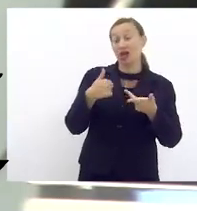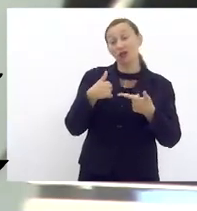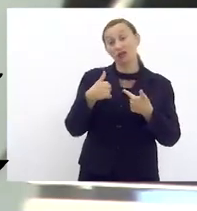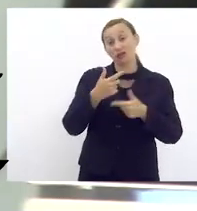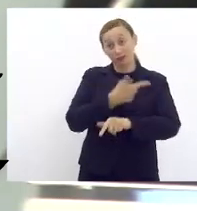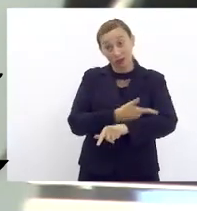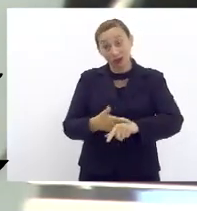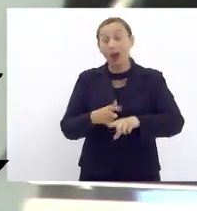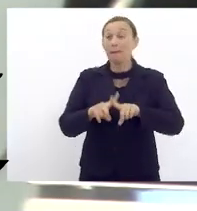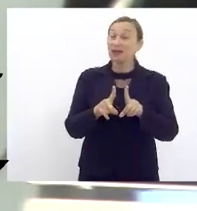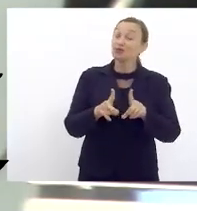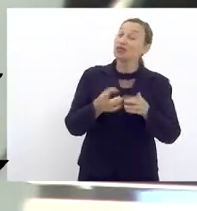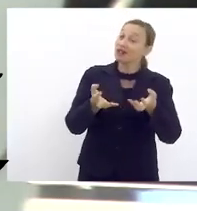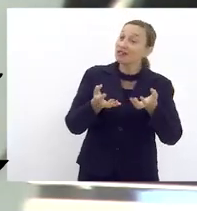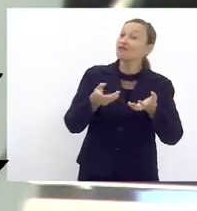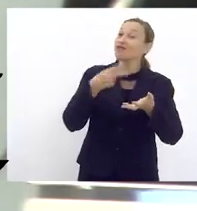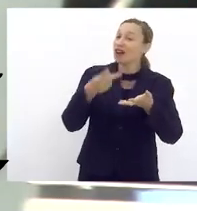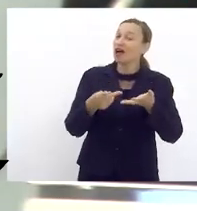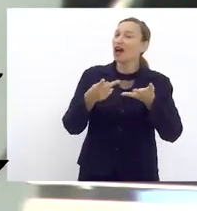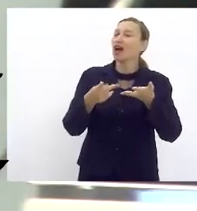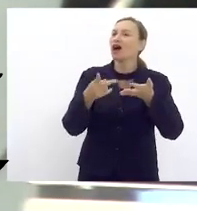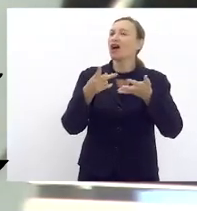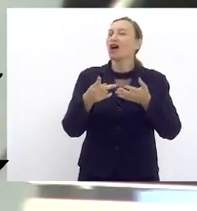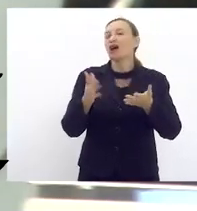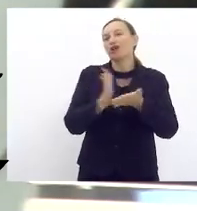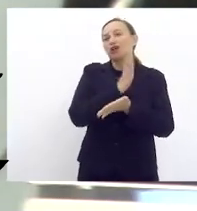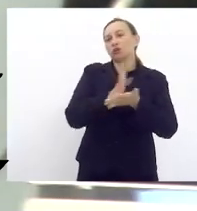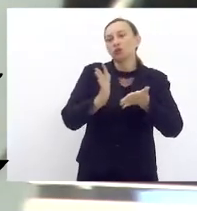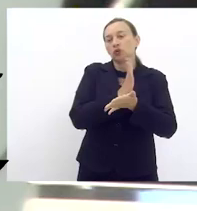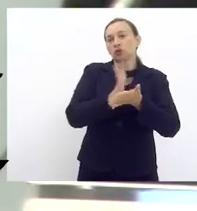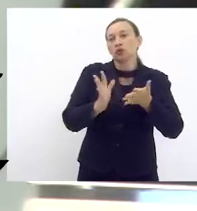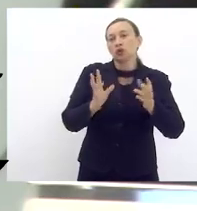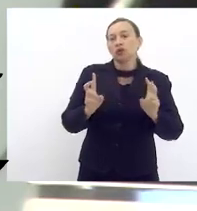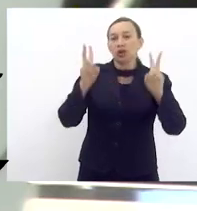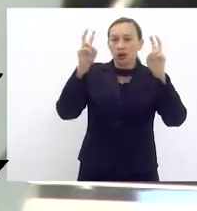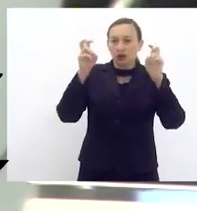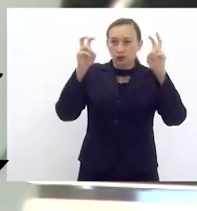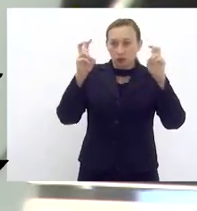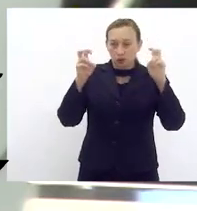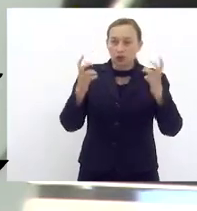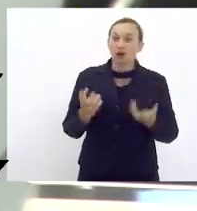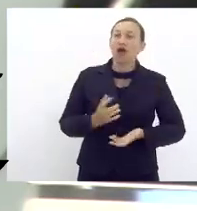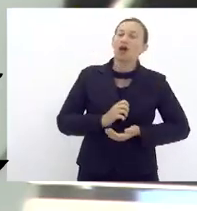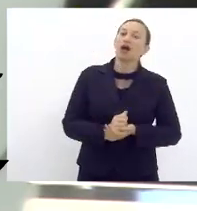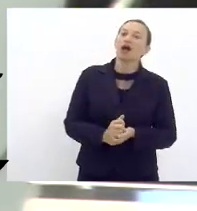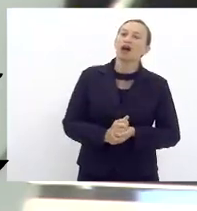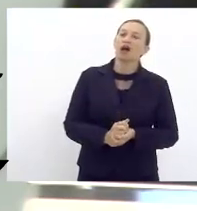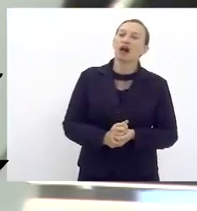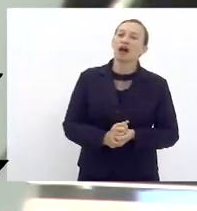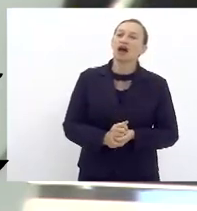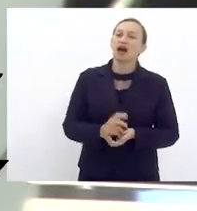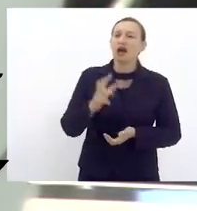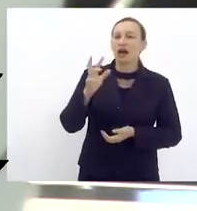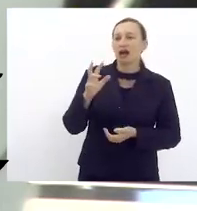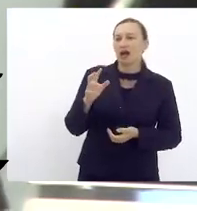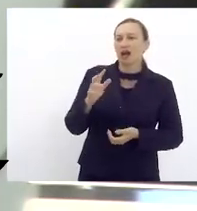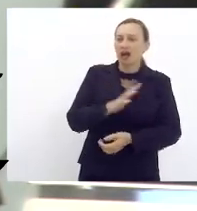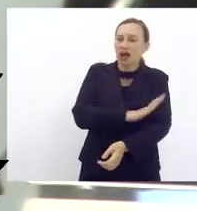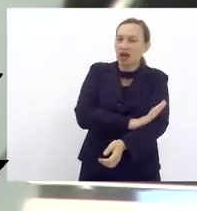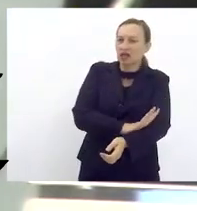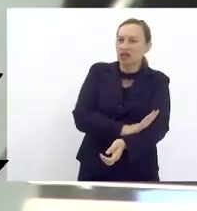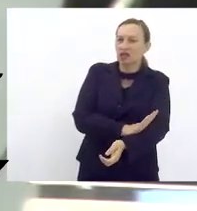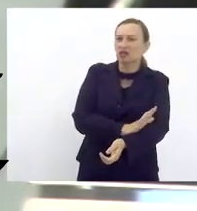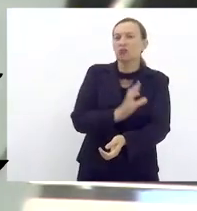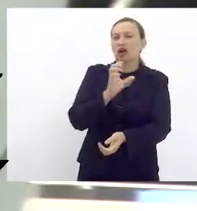eu queria abordar algumas coisas eh em relação ao racismo sistêmico E aí eu quero falar da ausência de dados o